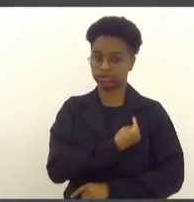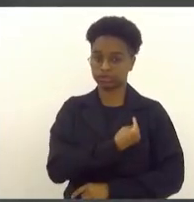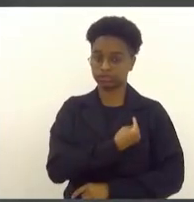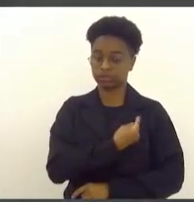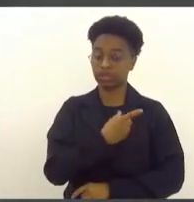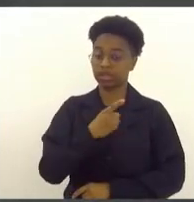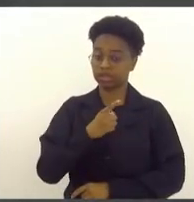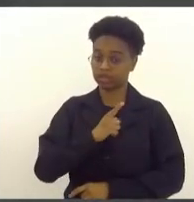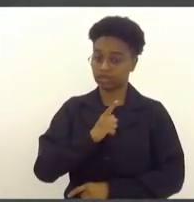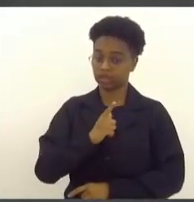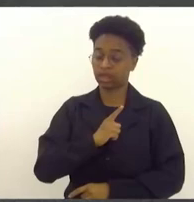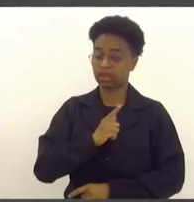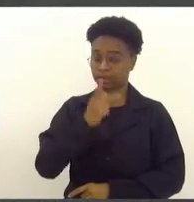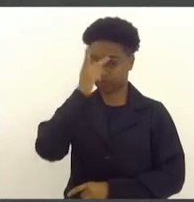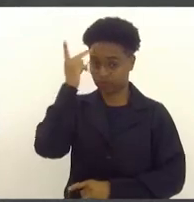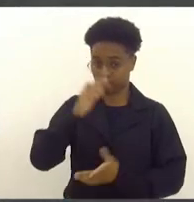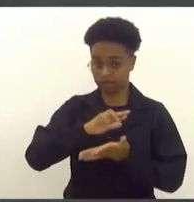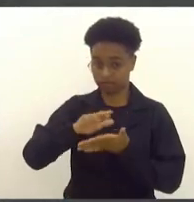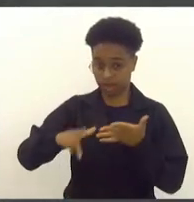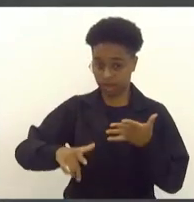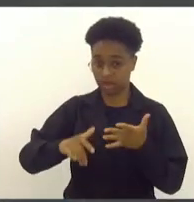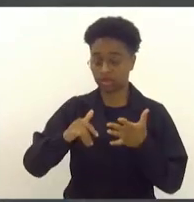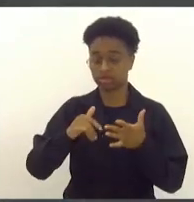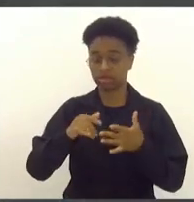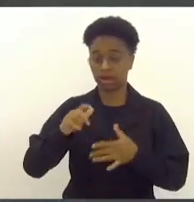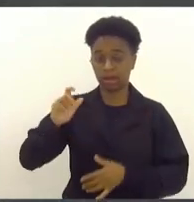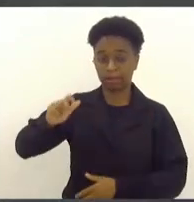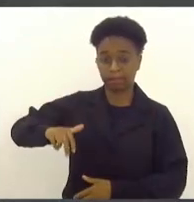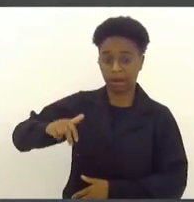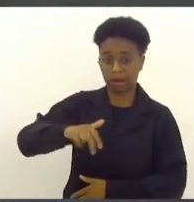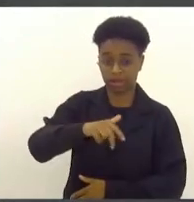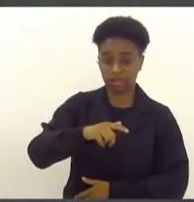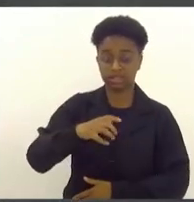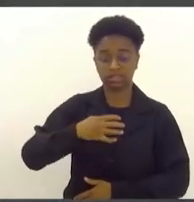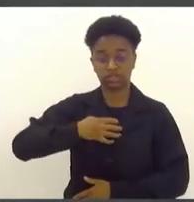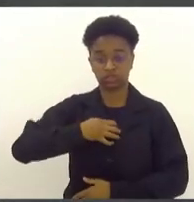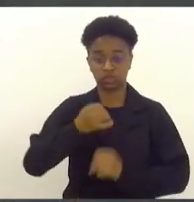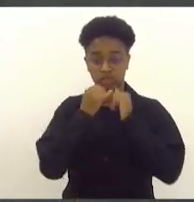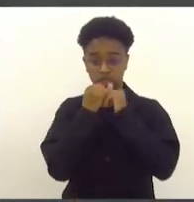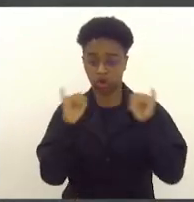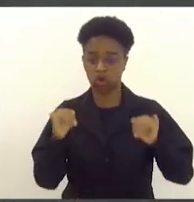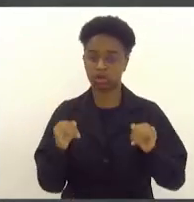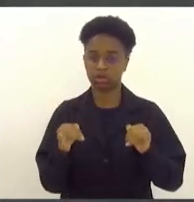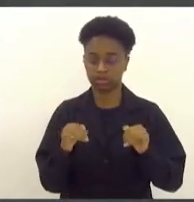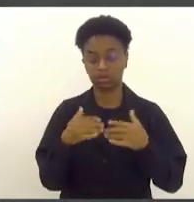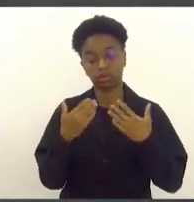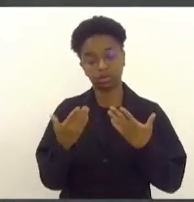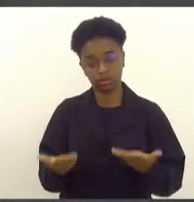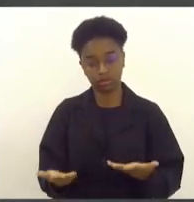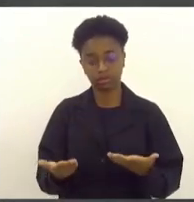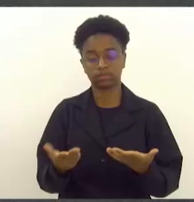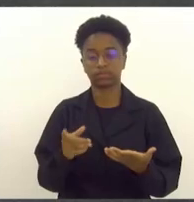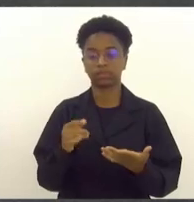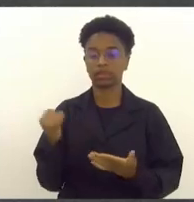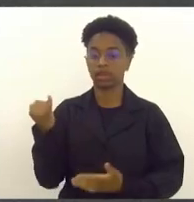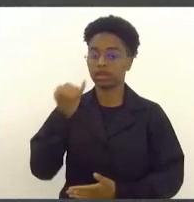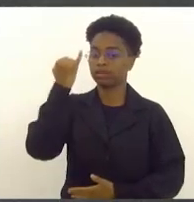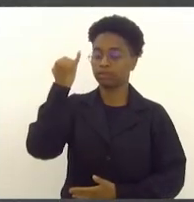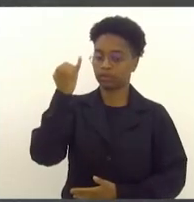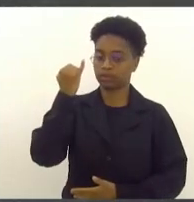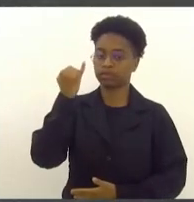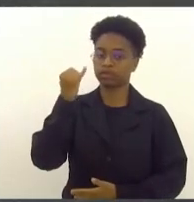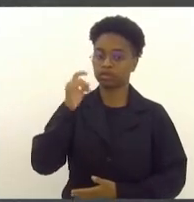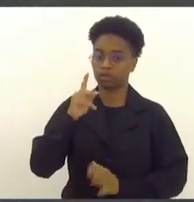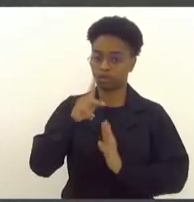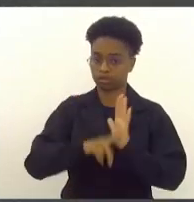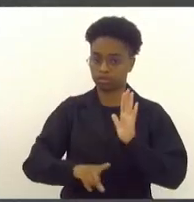já tem relatos de muitas pessoas que passaram por esse pós e tomaram choques Então nesse sentido é fundamental que